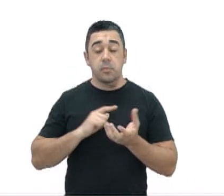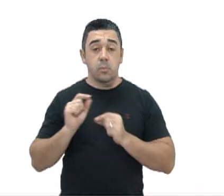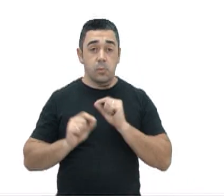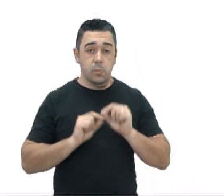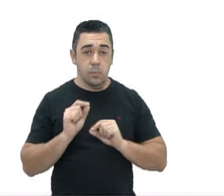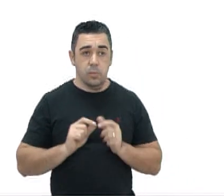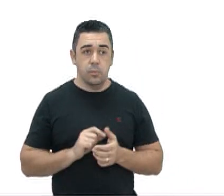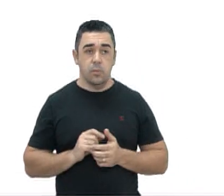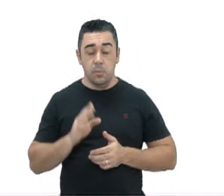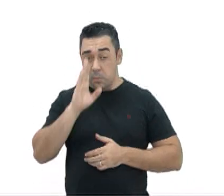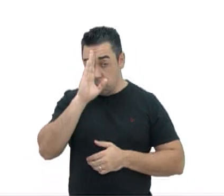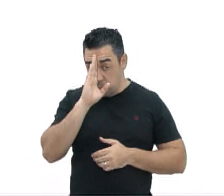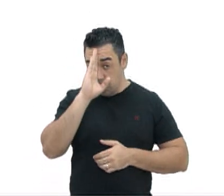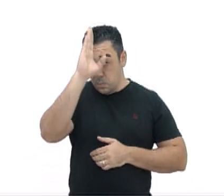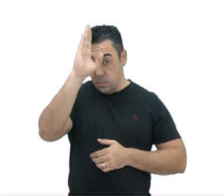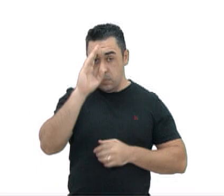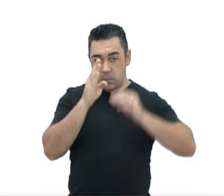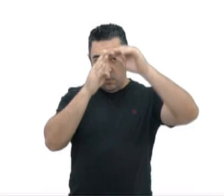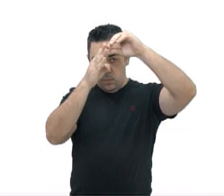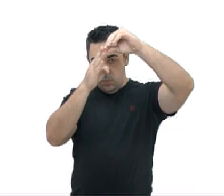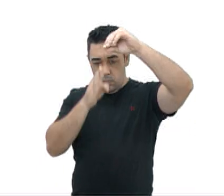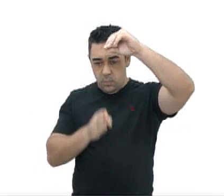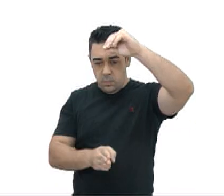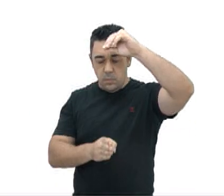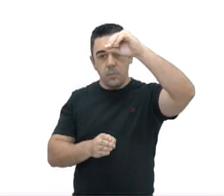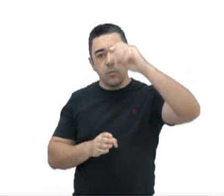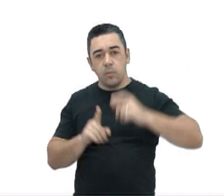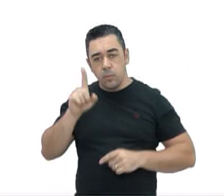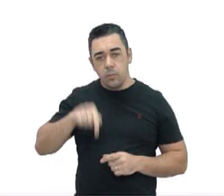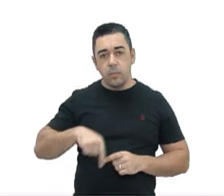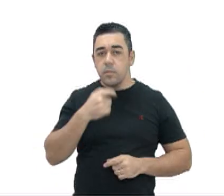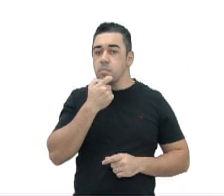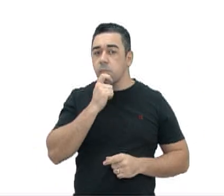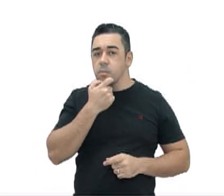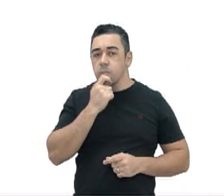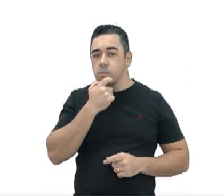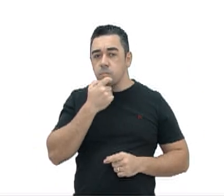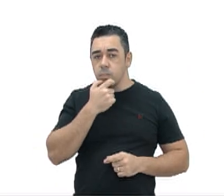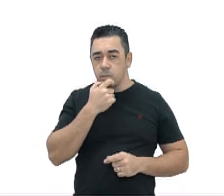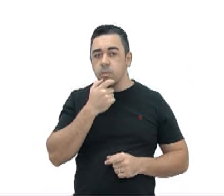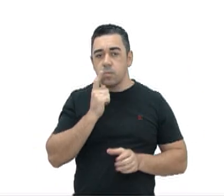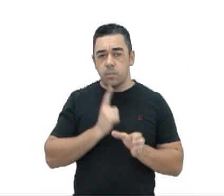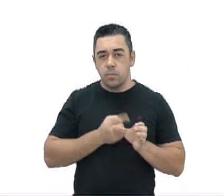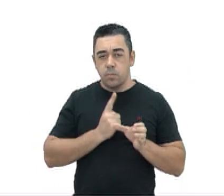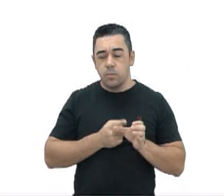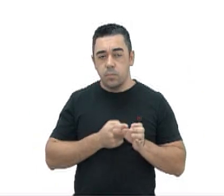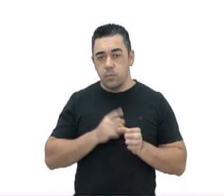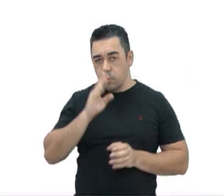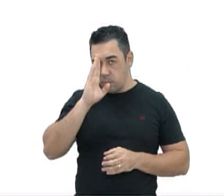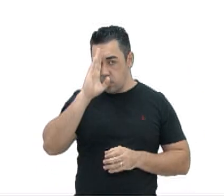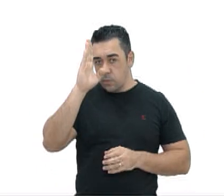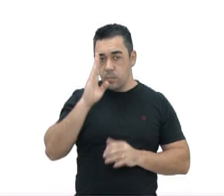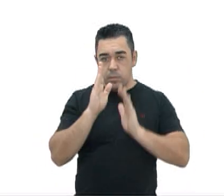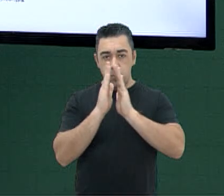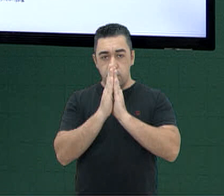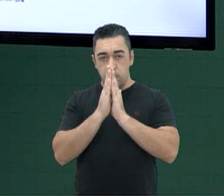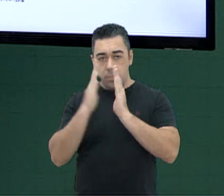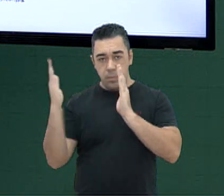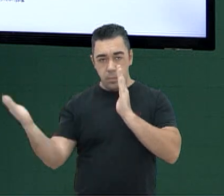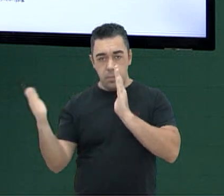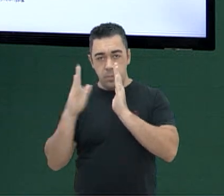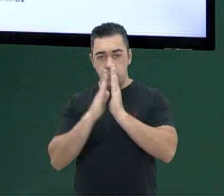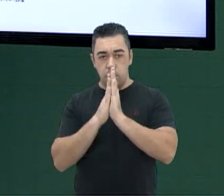o principal meridiano, que é o meridiano de Greenwich. O meridiano de Greenwich, ele é responsável por dividir o nosso planeta